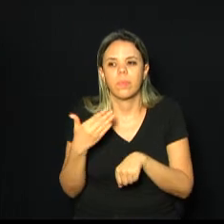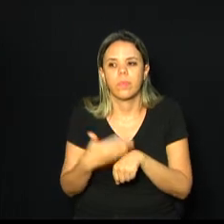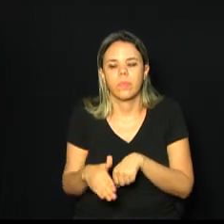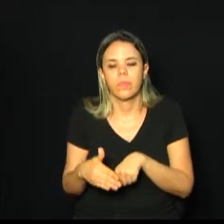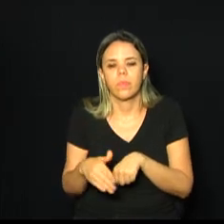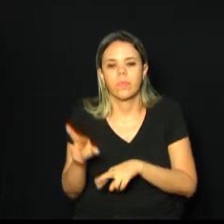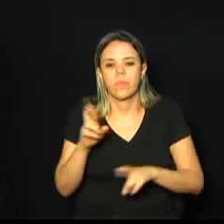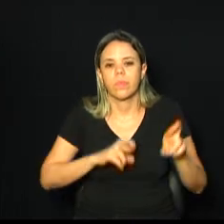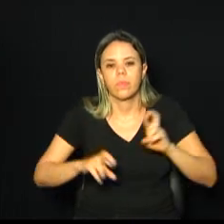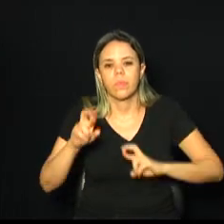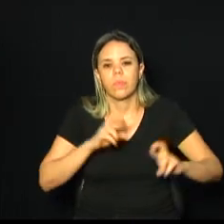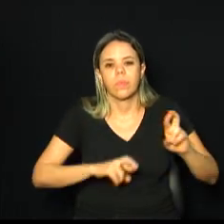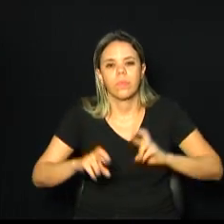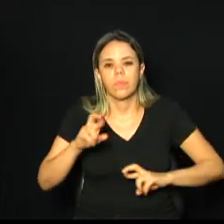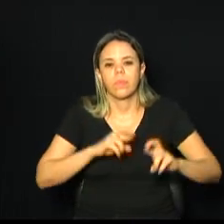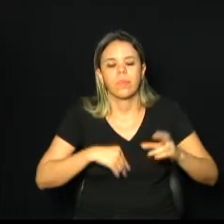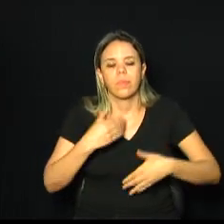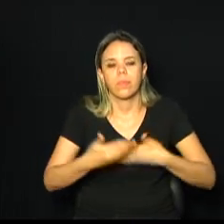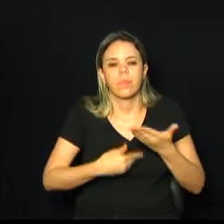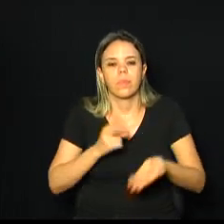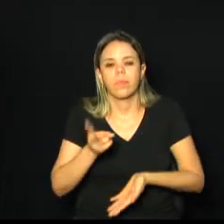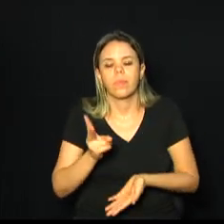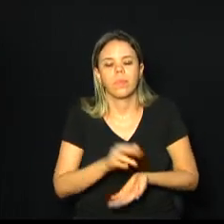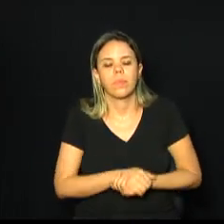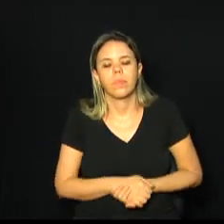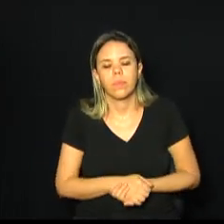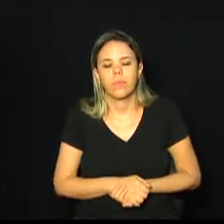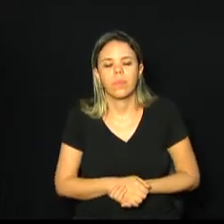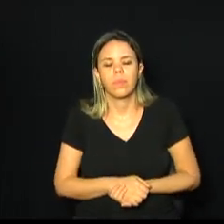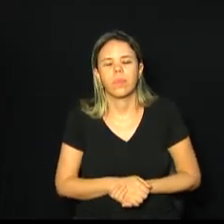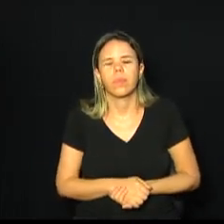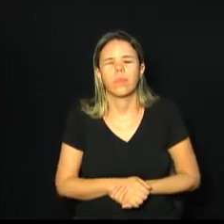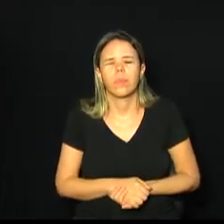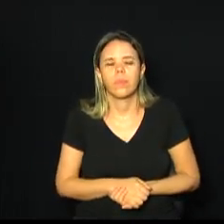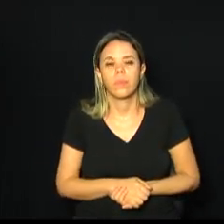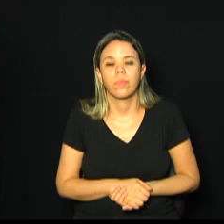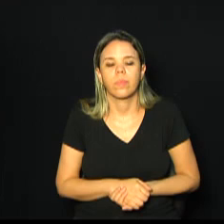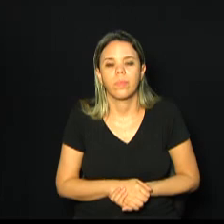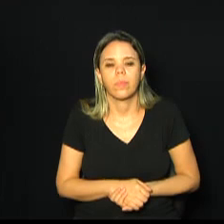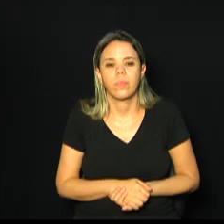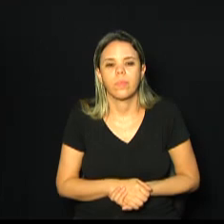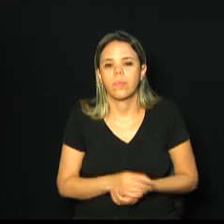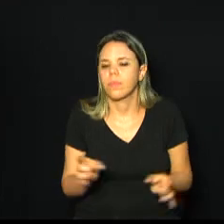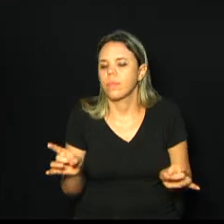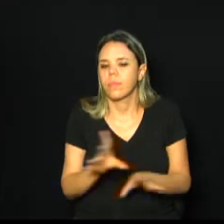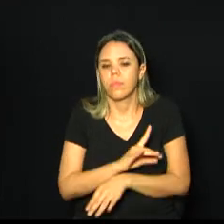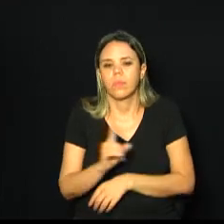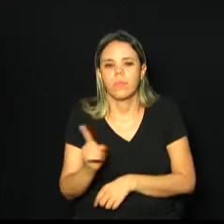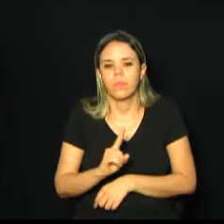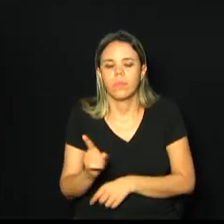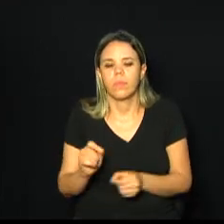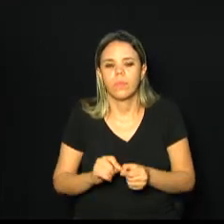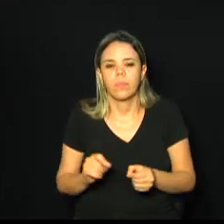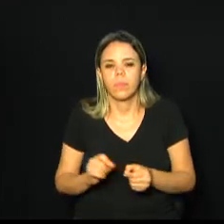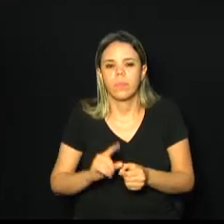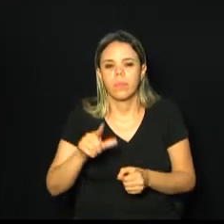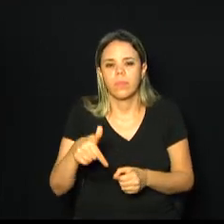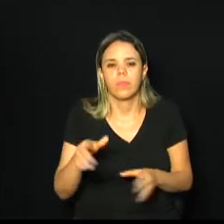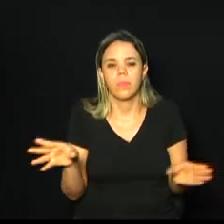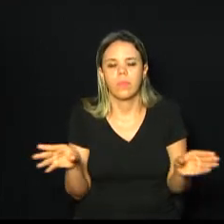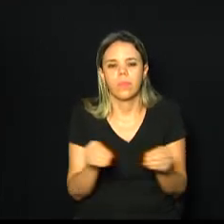o monitoramento é um processo constante. Ele não cessa. Você faz depois da